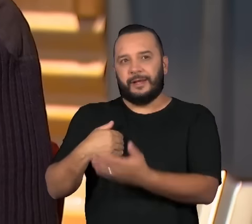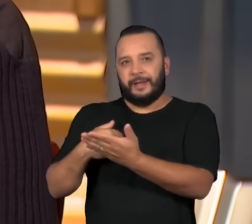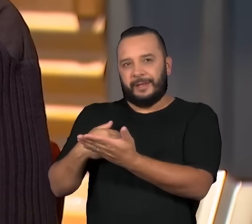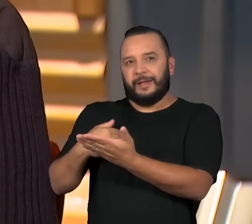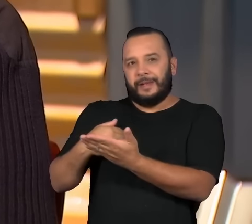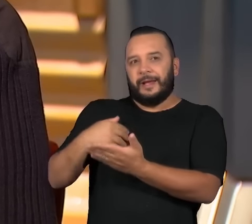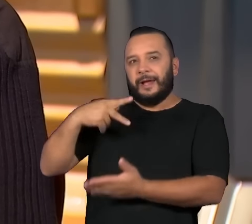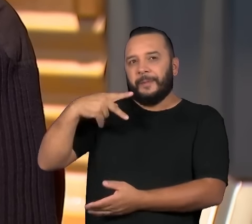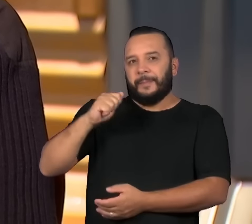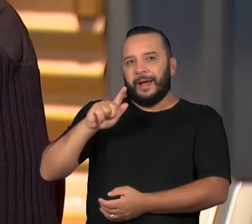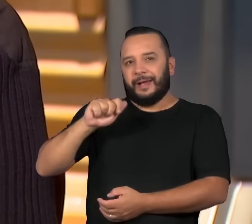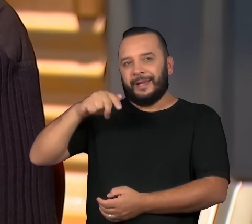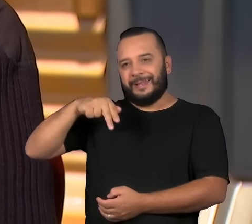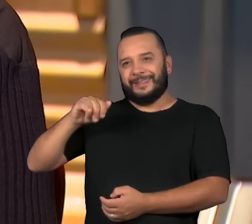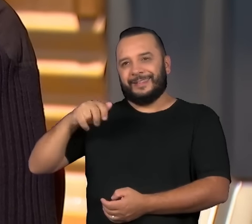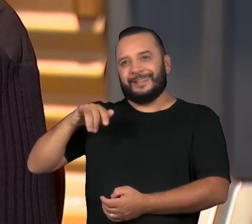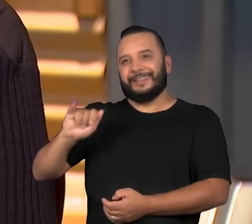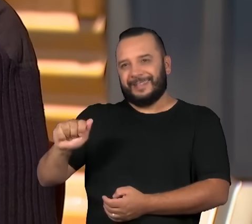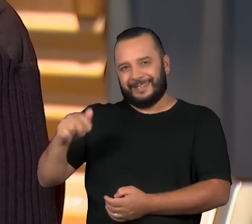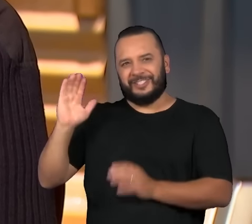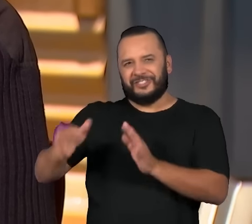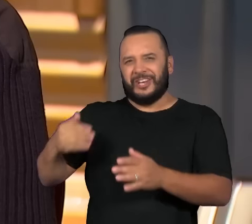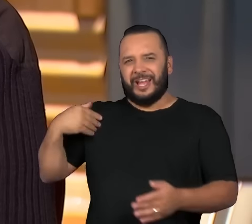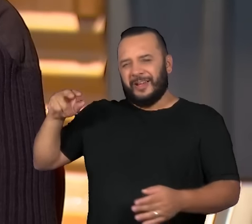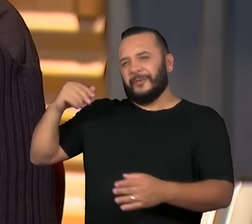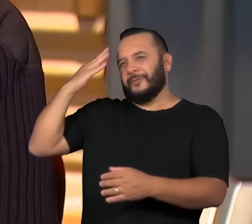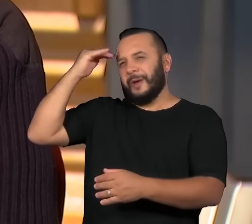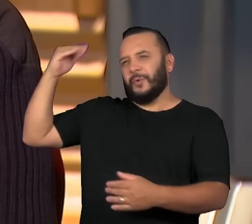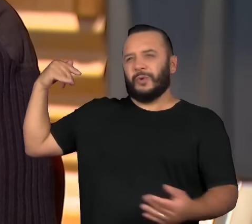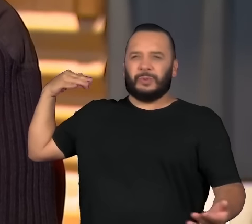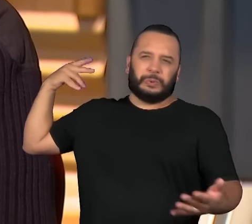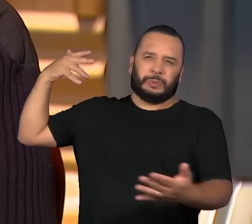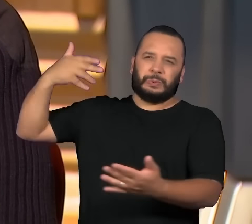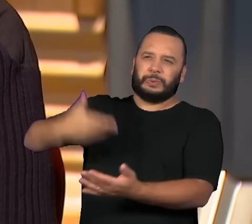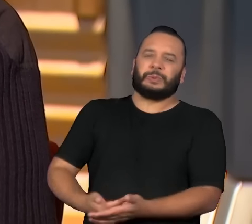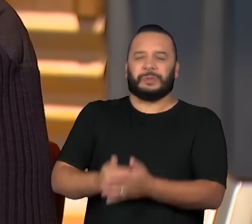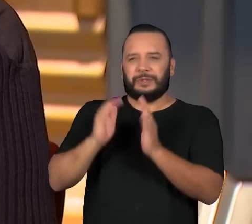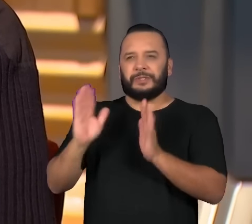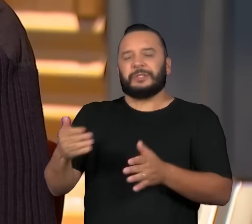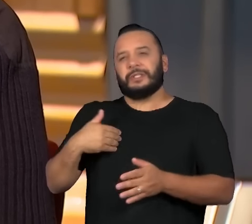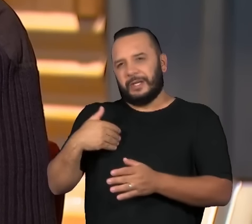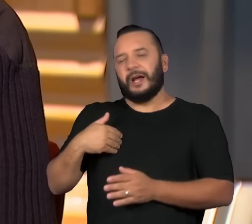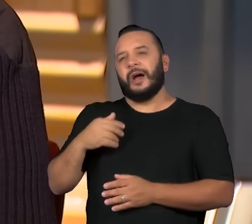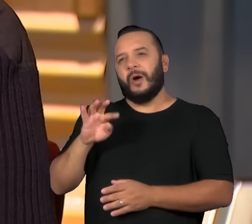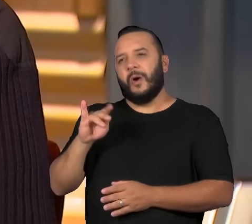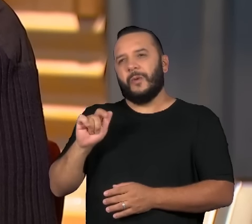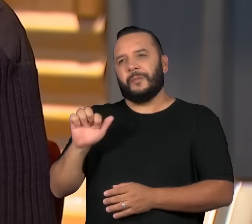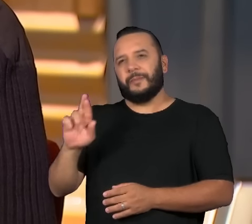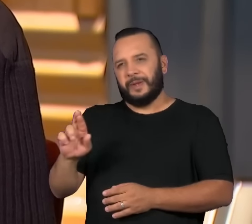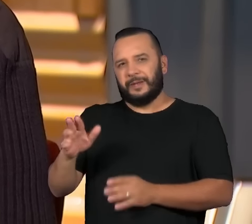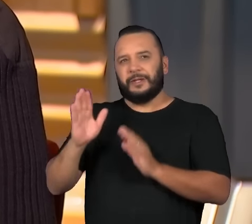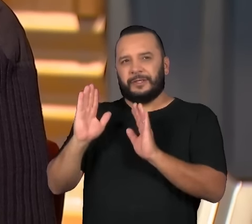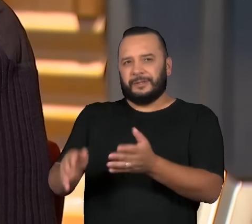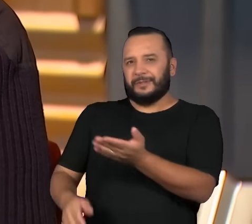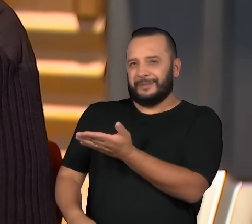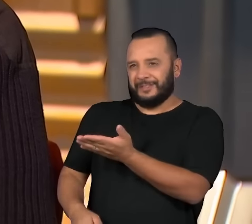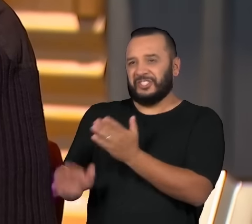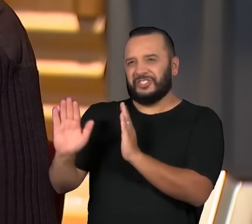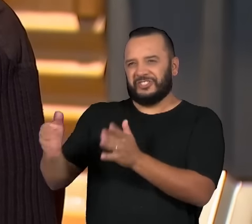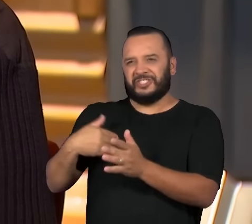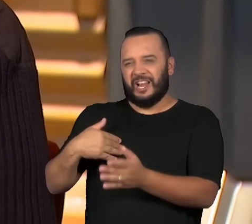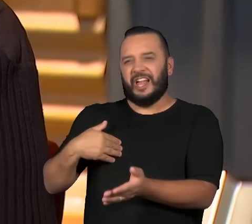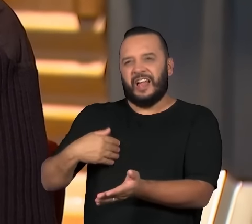a raiz do heavy metal, do rock, né? E começou ali na encruzilhada, o Robert Johnson, né? Assinando o pacto com o Demo e não sei o